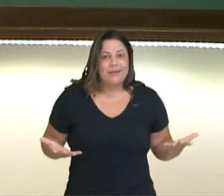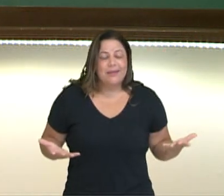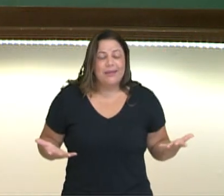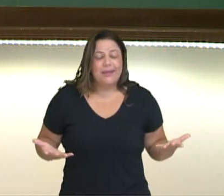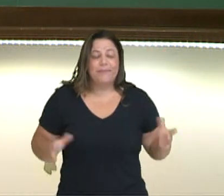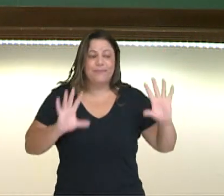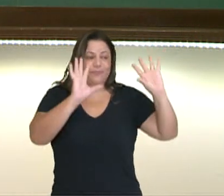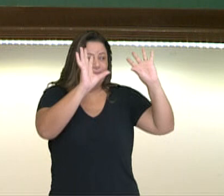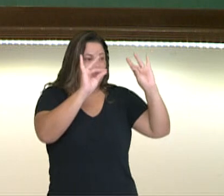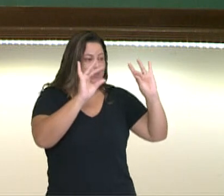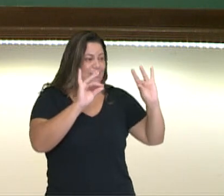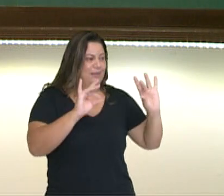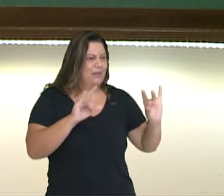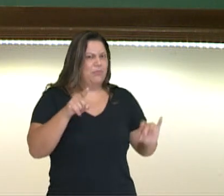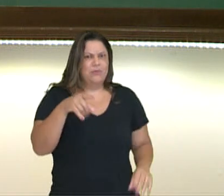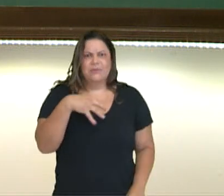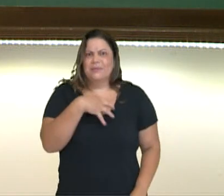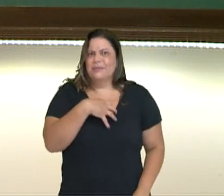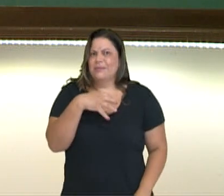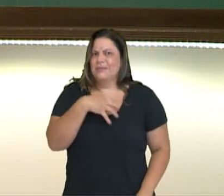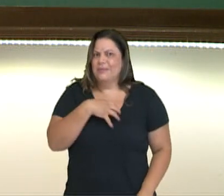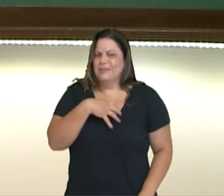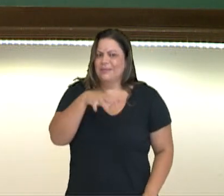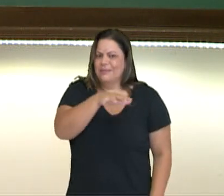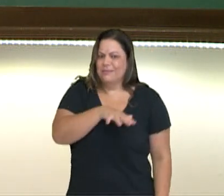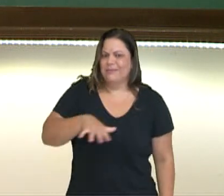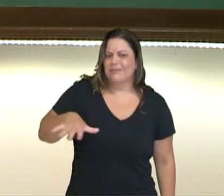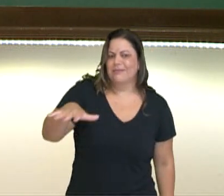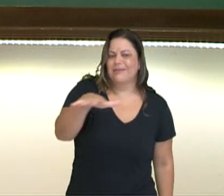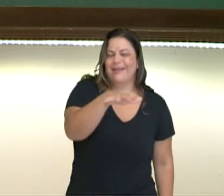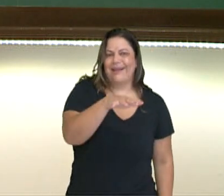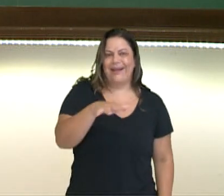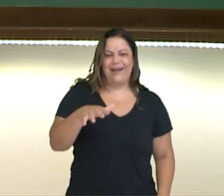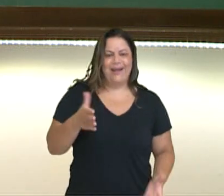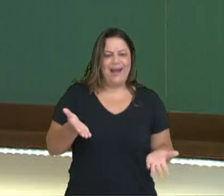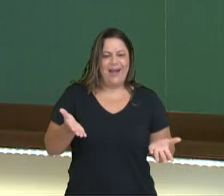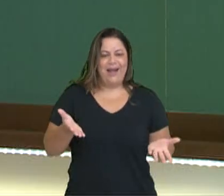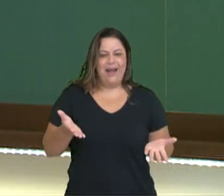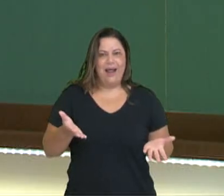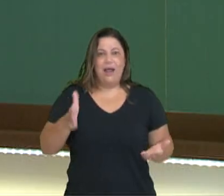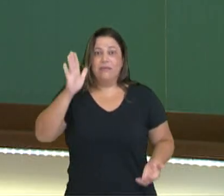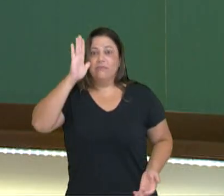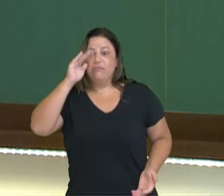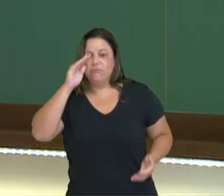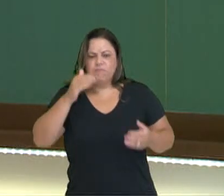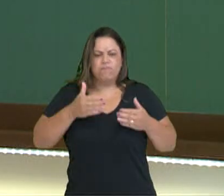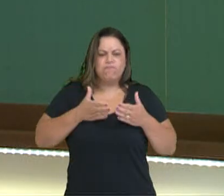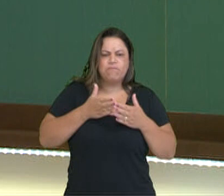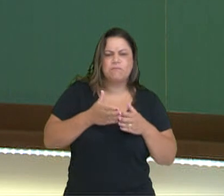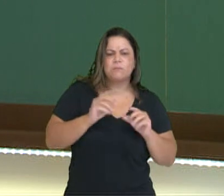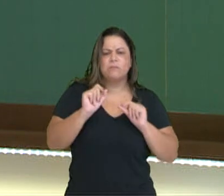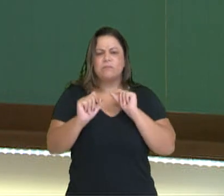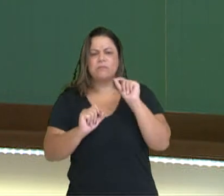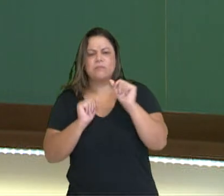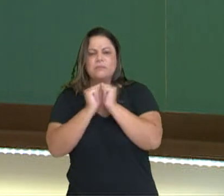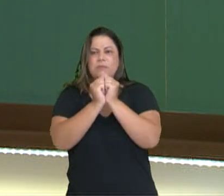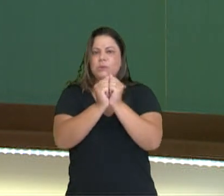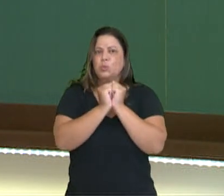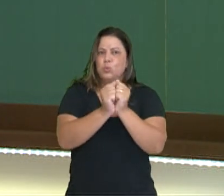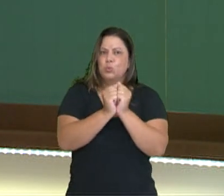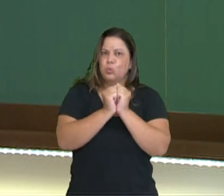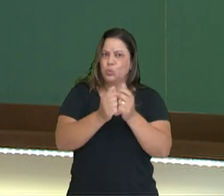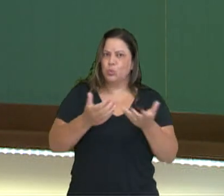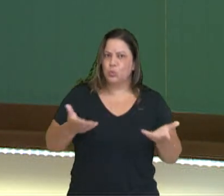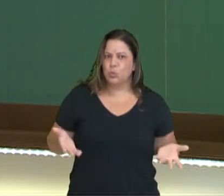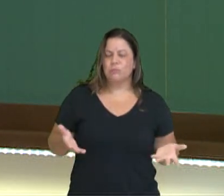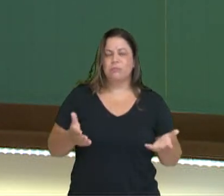Para que você se sinta lá, naquele ambiente. Mergulhe na narrativa com ele. A professora vai mostrar para